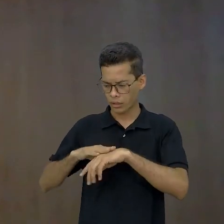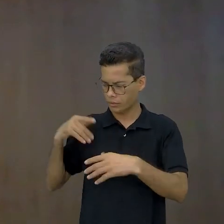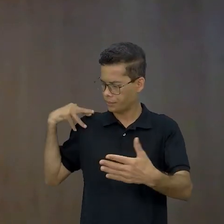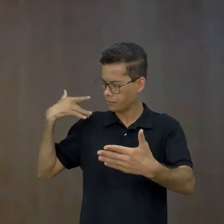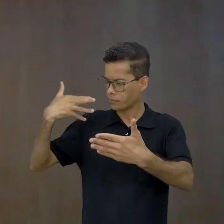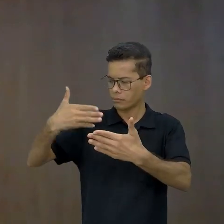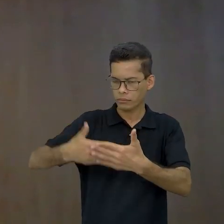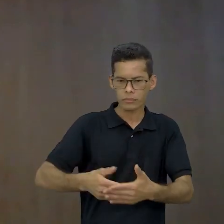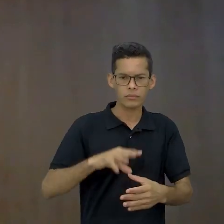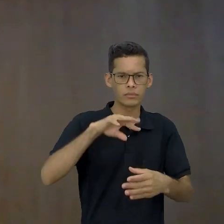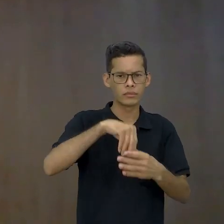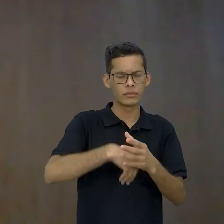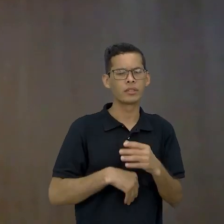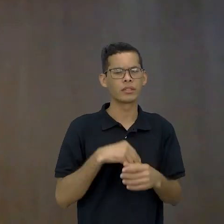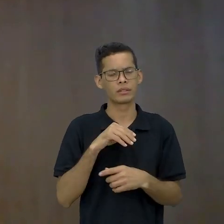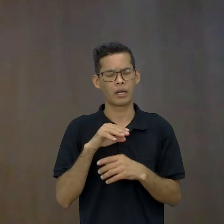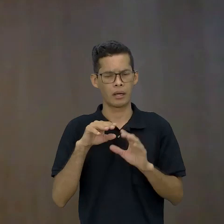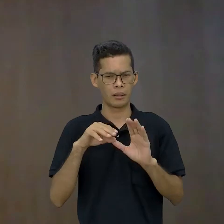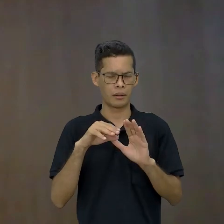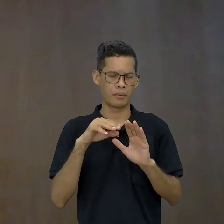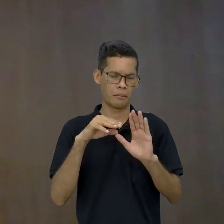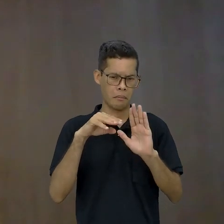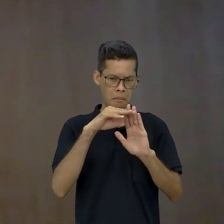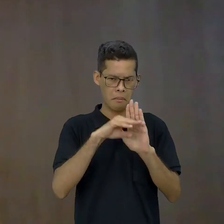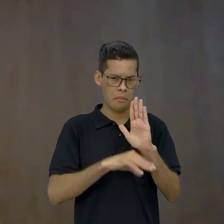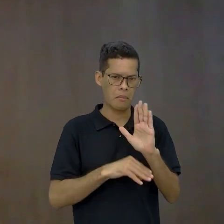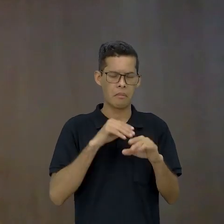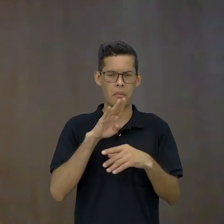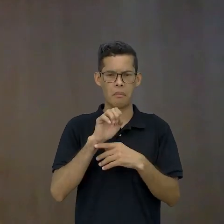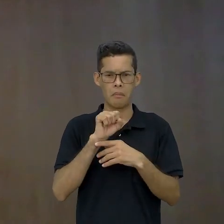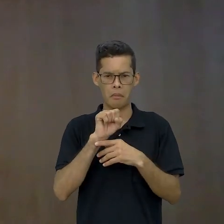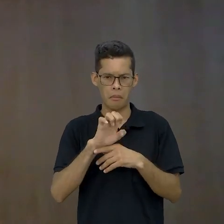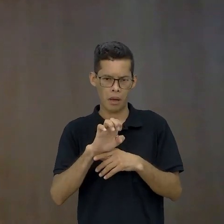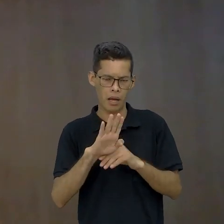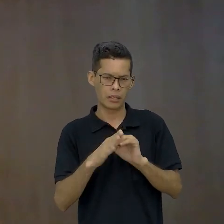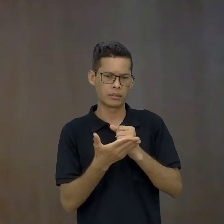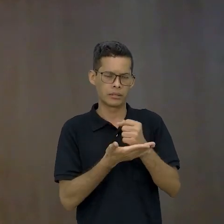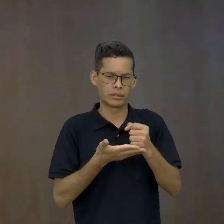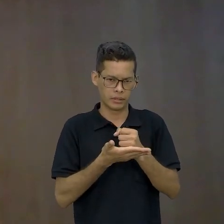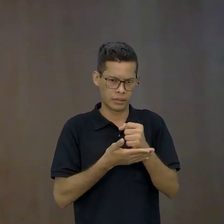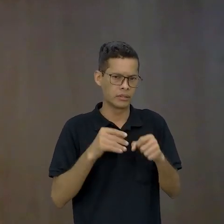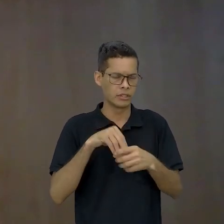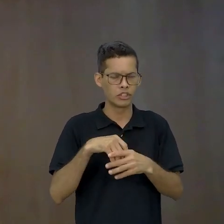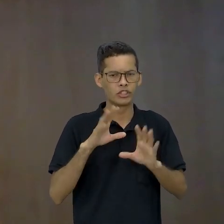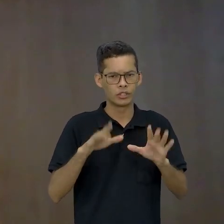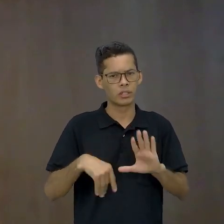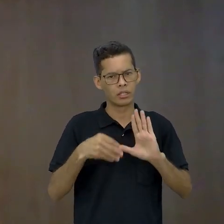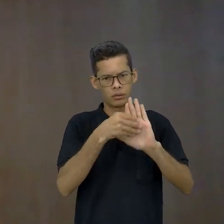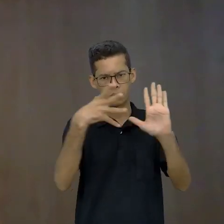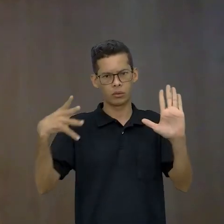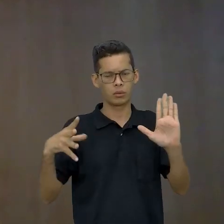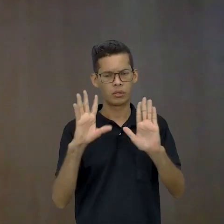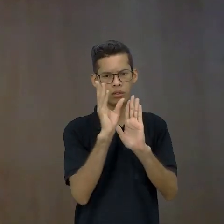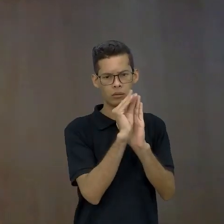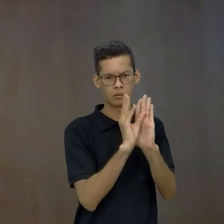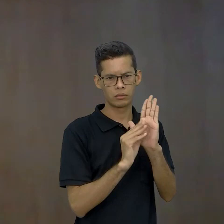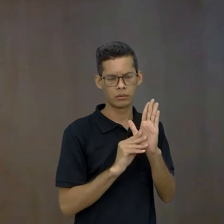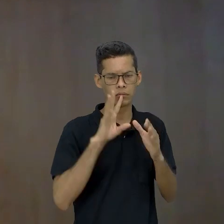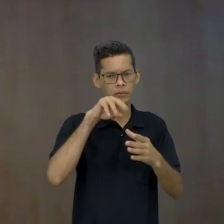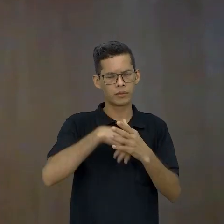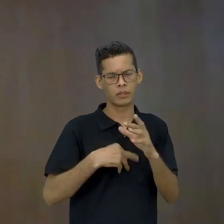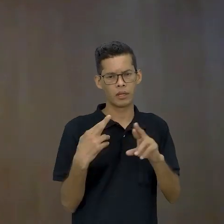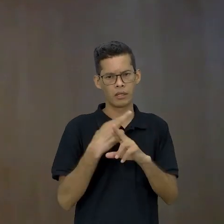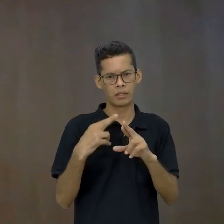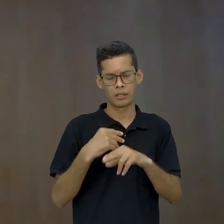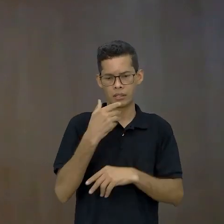pela Base Nacional Comum Curricular e também está presente nos nossos documentos curriculares, né, nos que estão em voga aí na Rede Pública Estadual